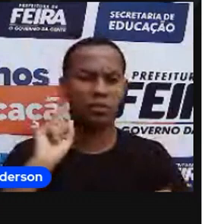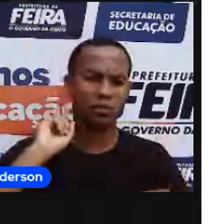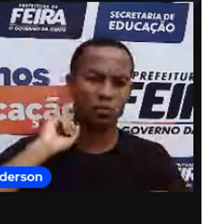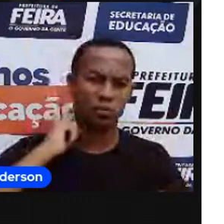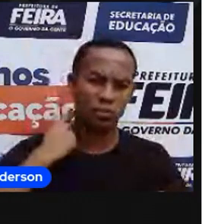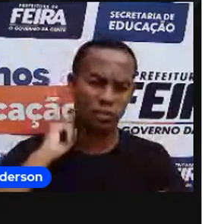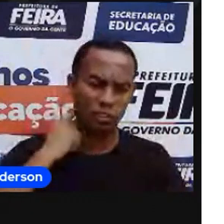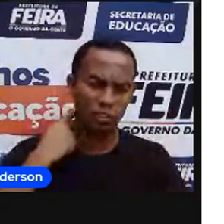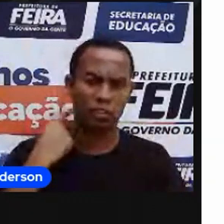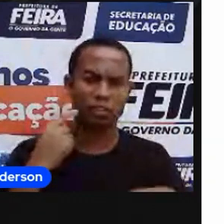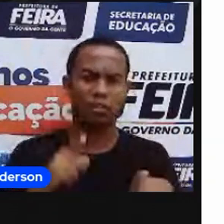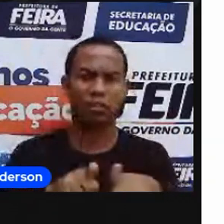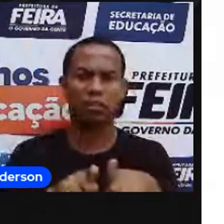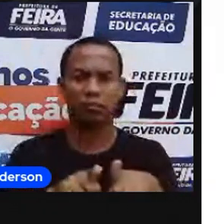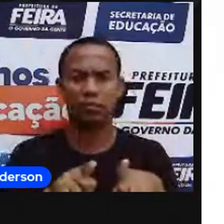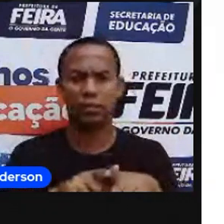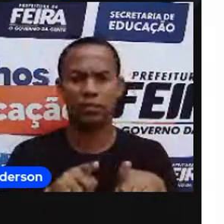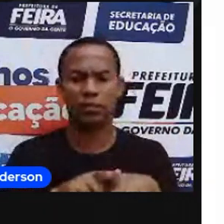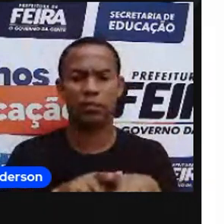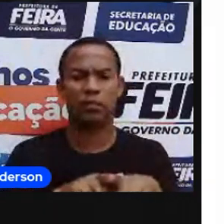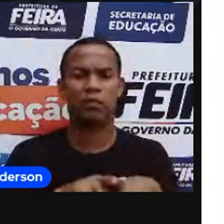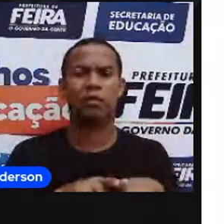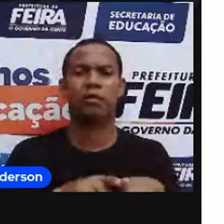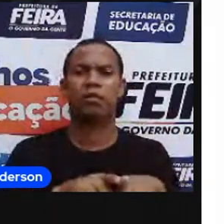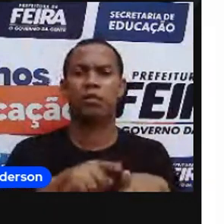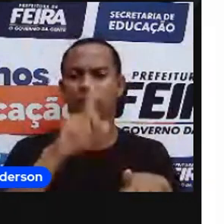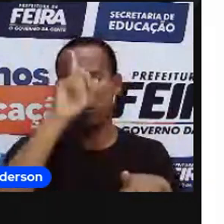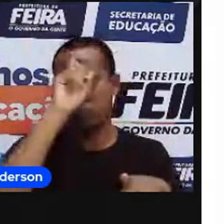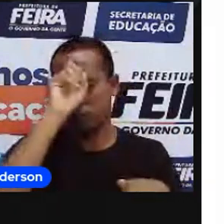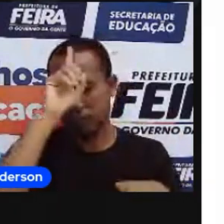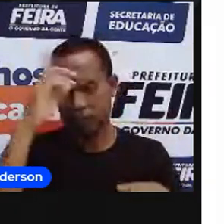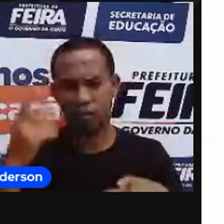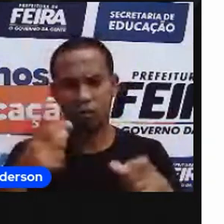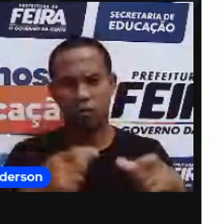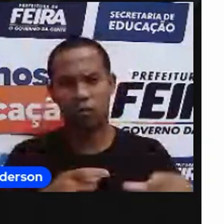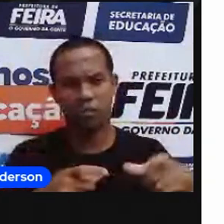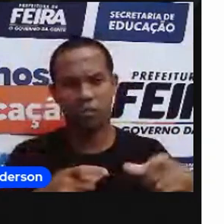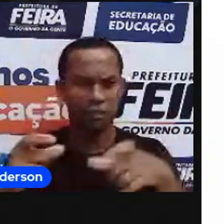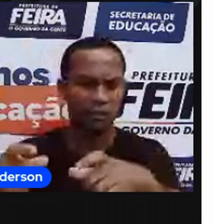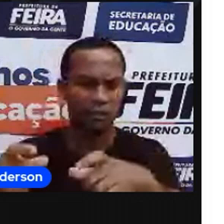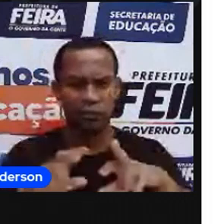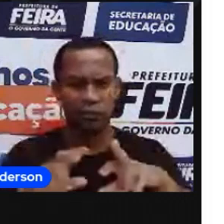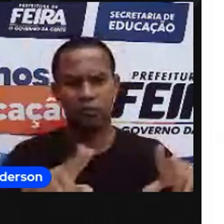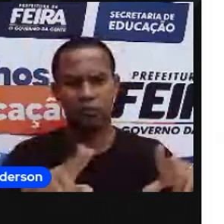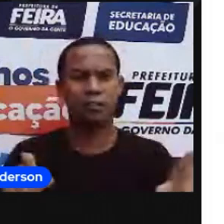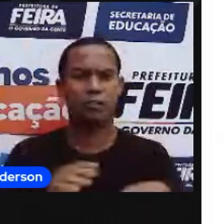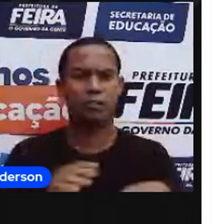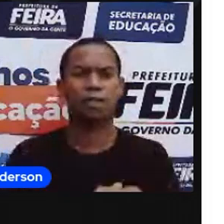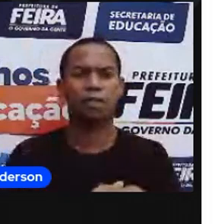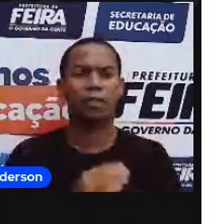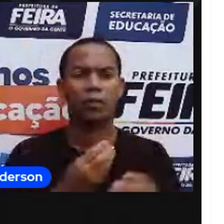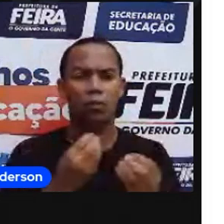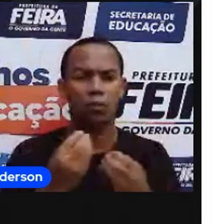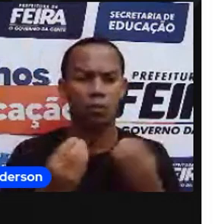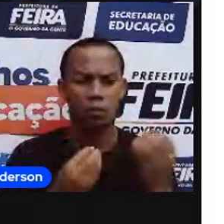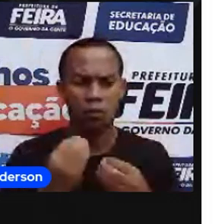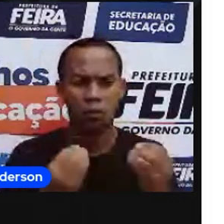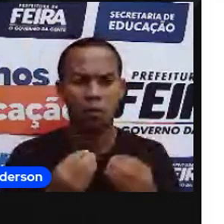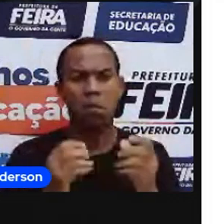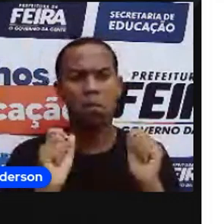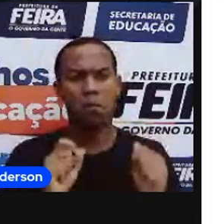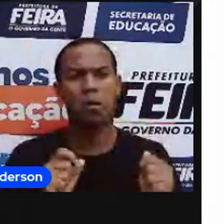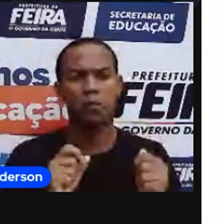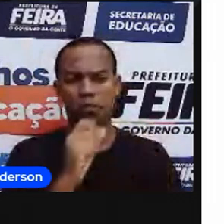industriais, hospitalares e das residências. Uma vez isso acontecendo, causa o desequilíbrio